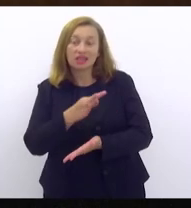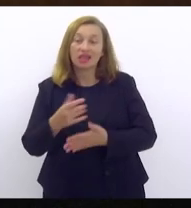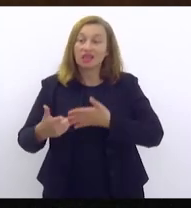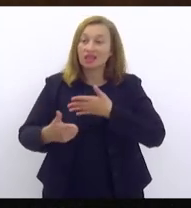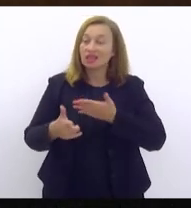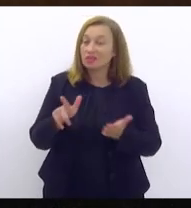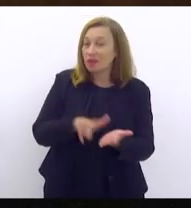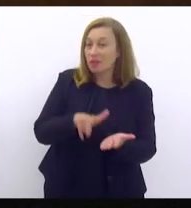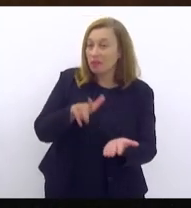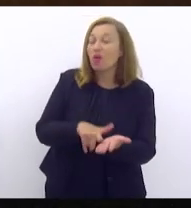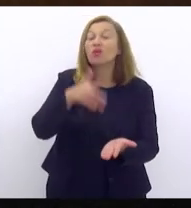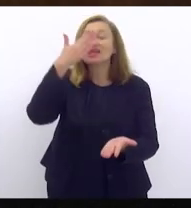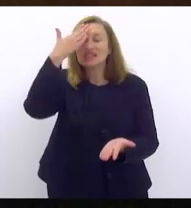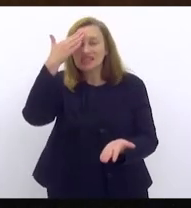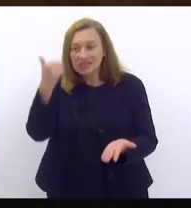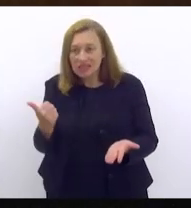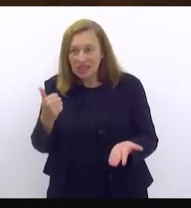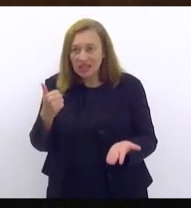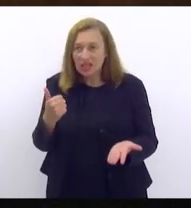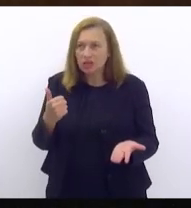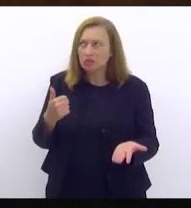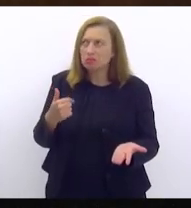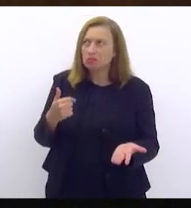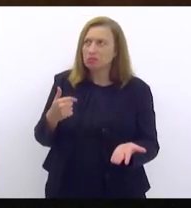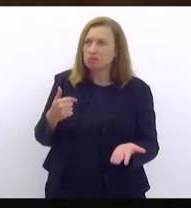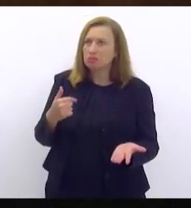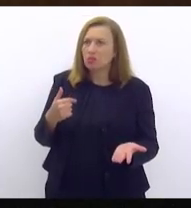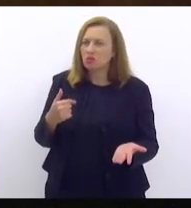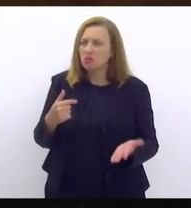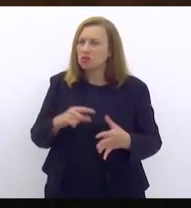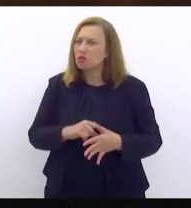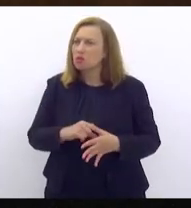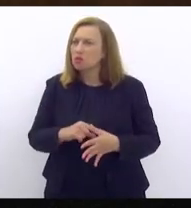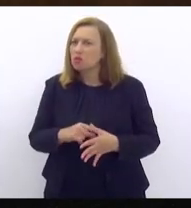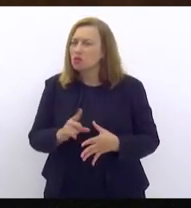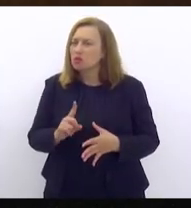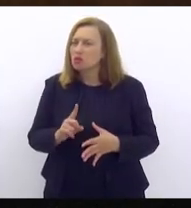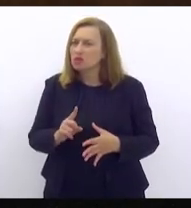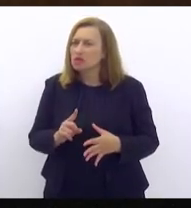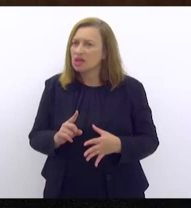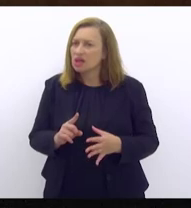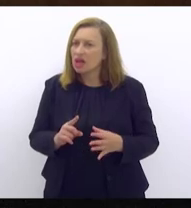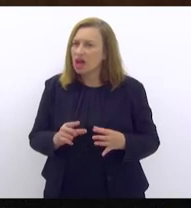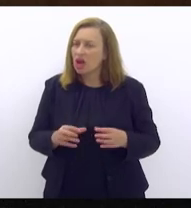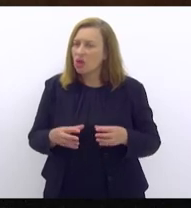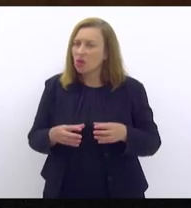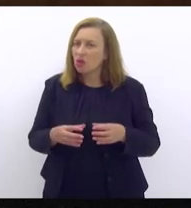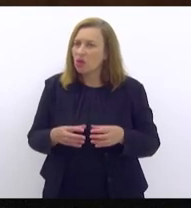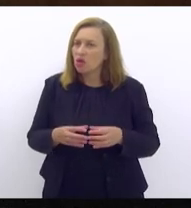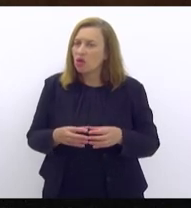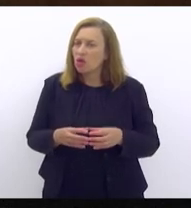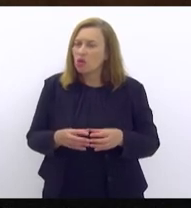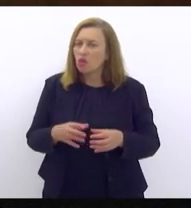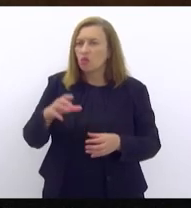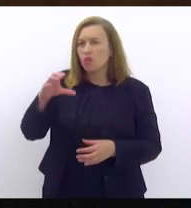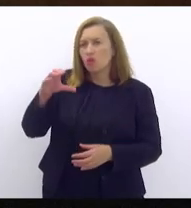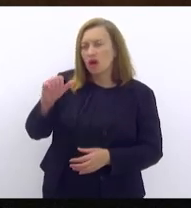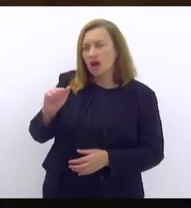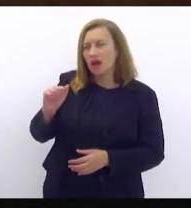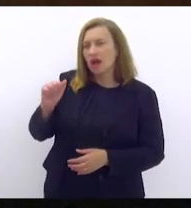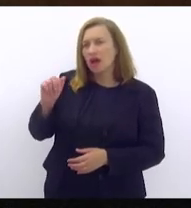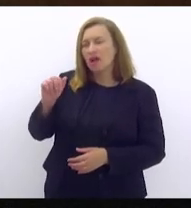papel. Sei que não será um cargo que se prolongará para a vida inteira, mas eu, de